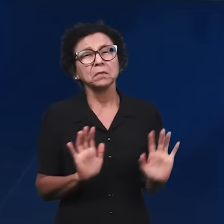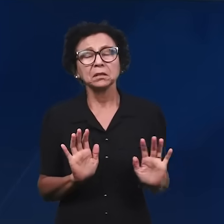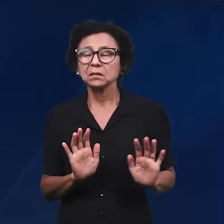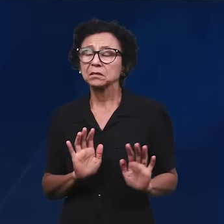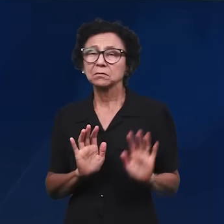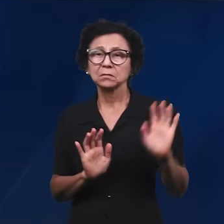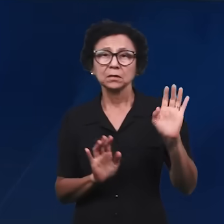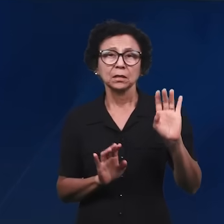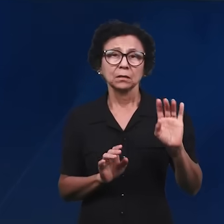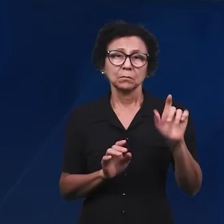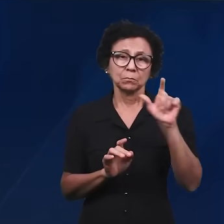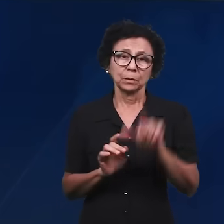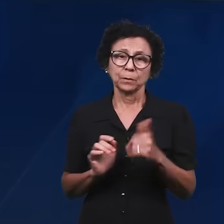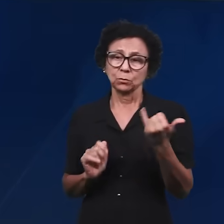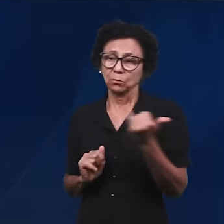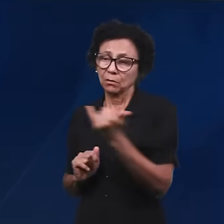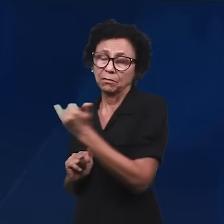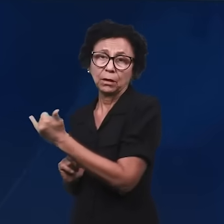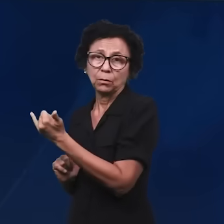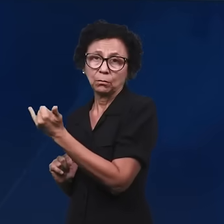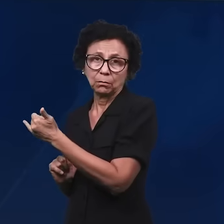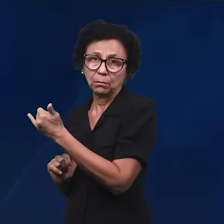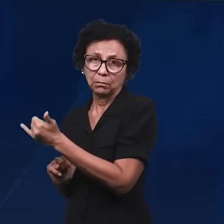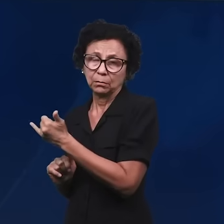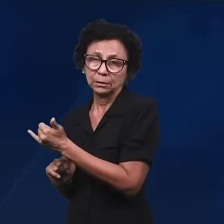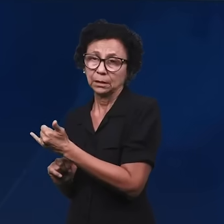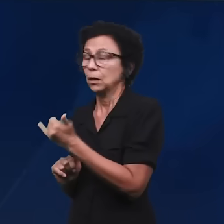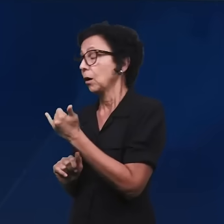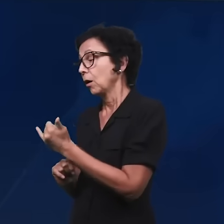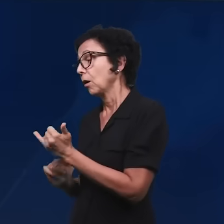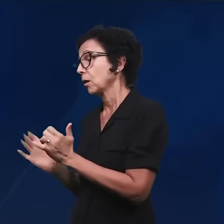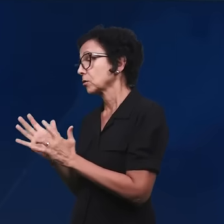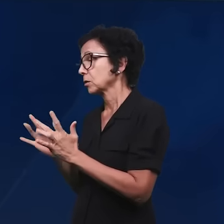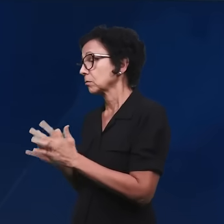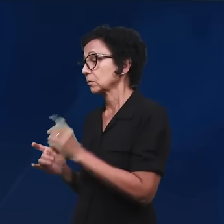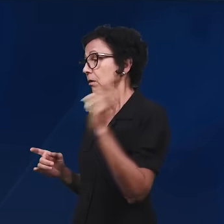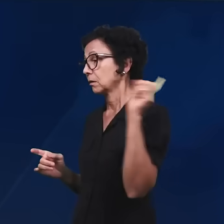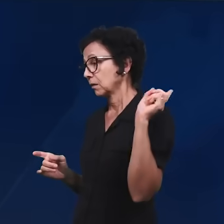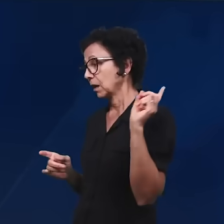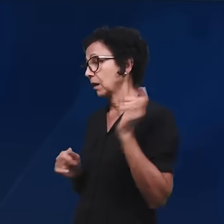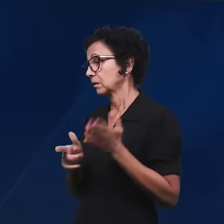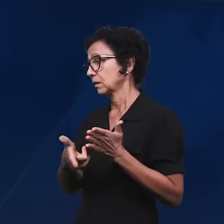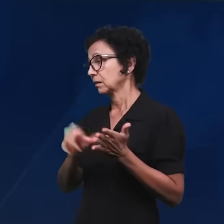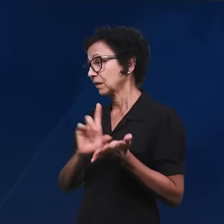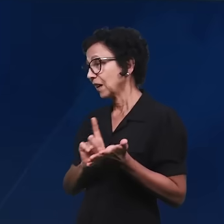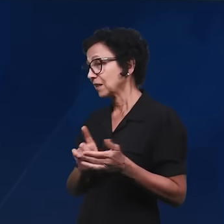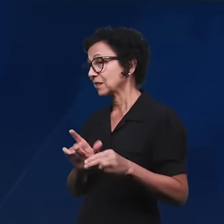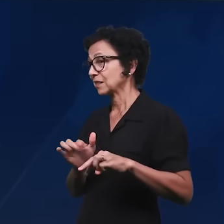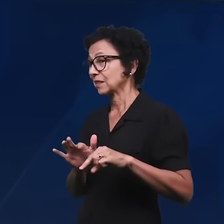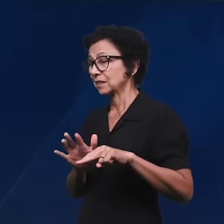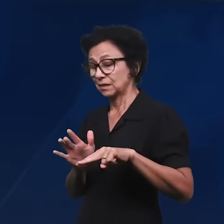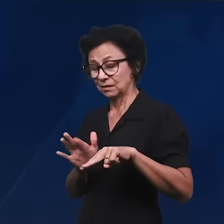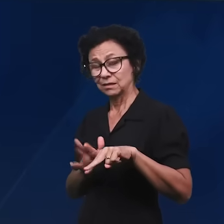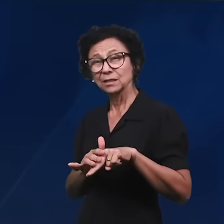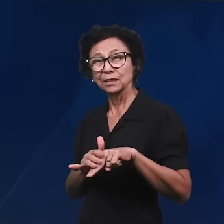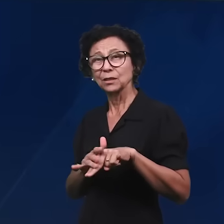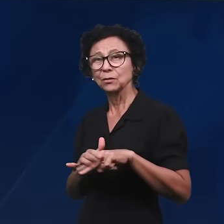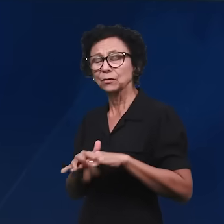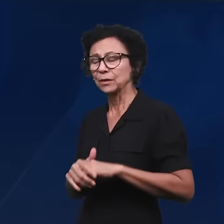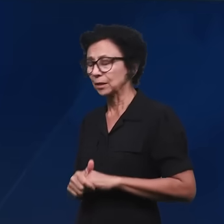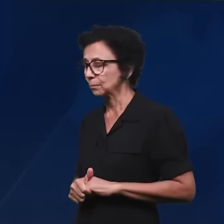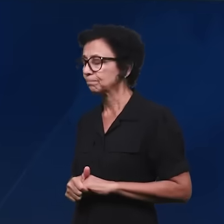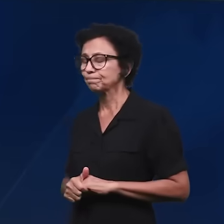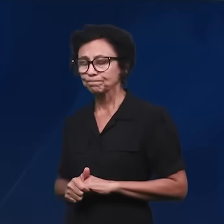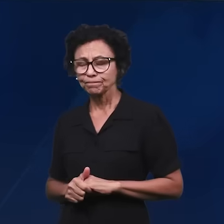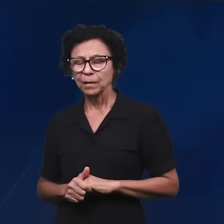no local, porque ele recebeu a informação que Lázaro estava enfermo, mas ele ainda tinha outras coisas para resolver naquela cidade. Ele